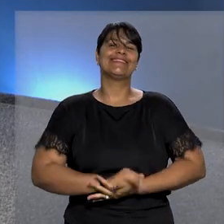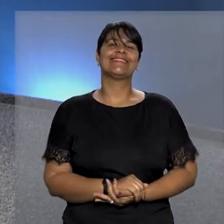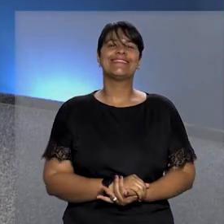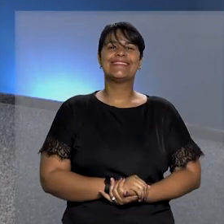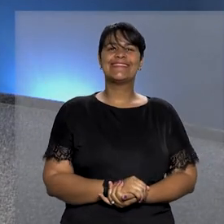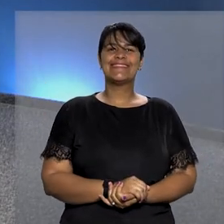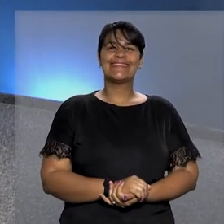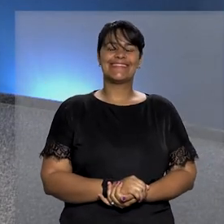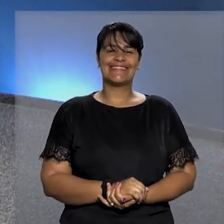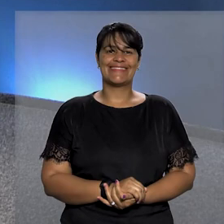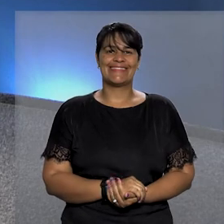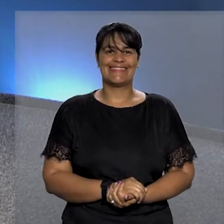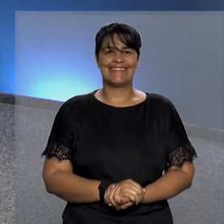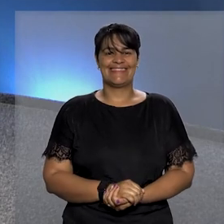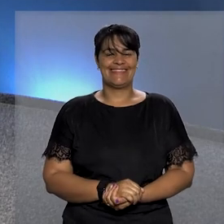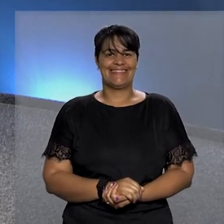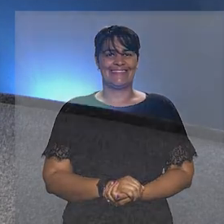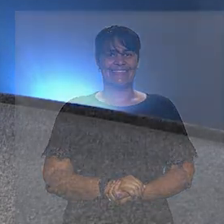que vem. Tchau, tchau!